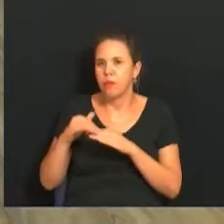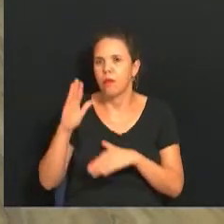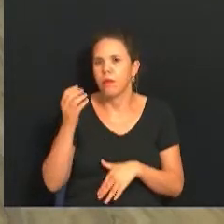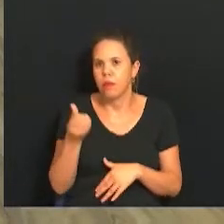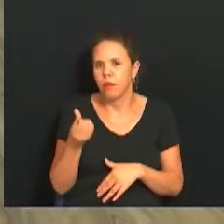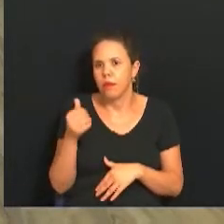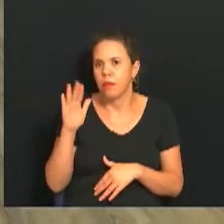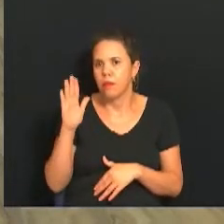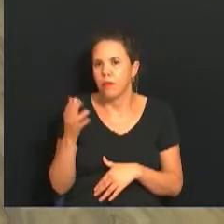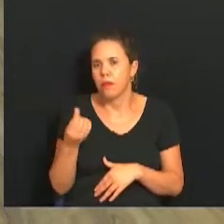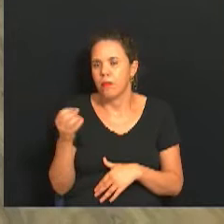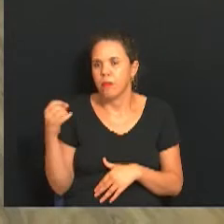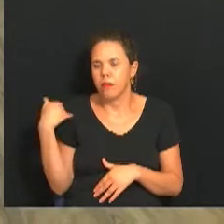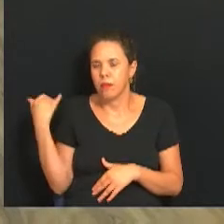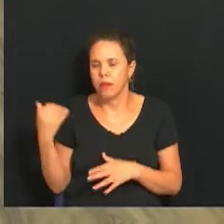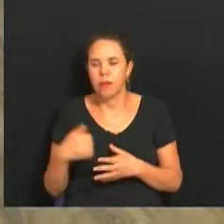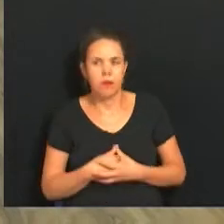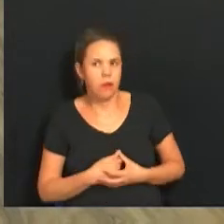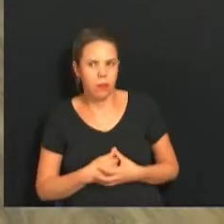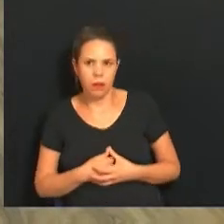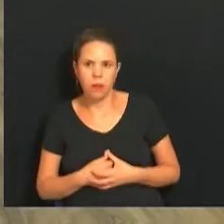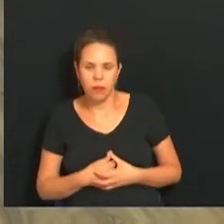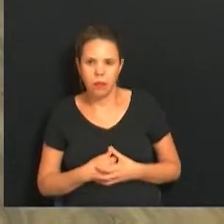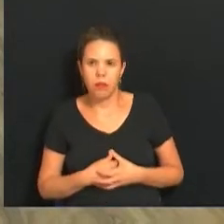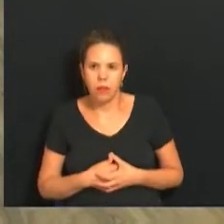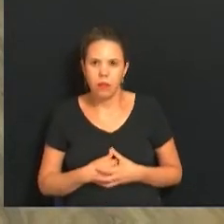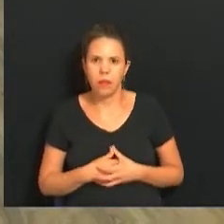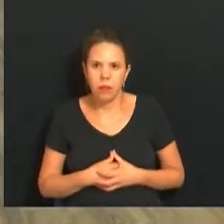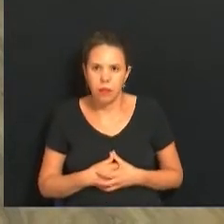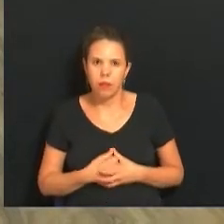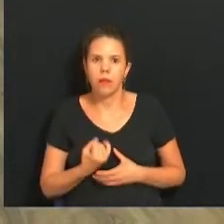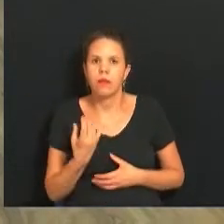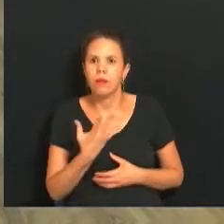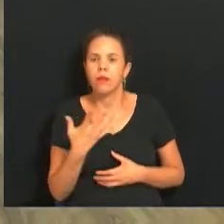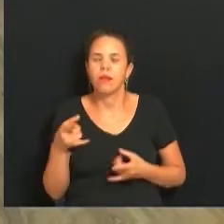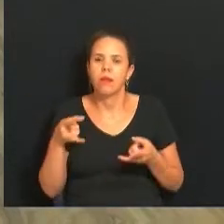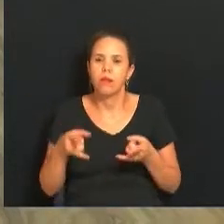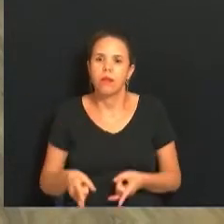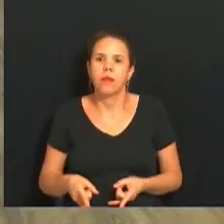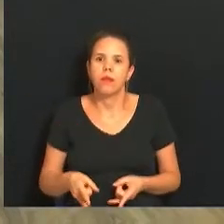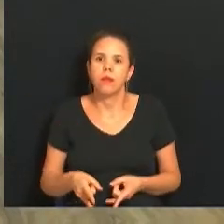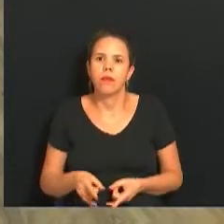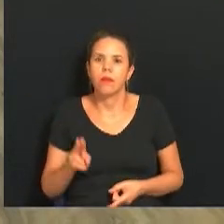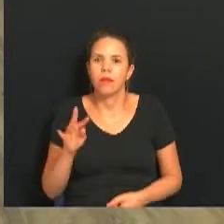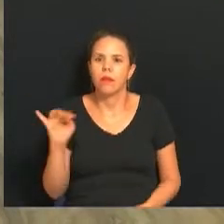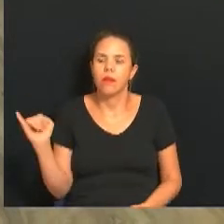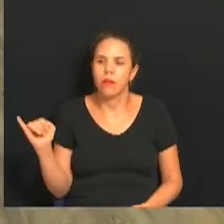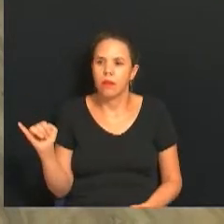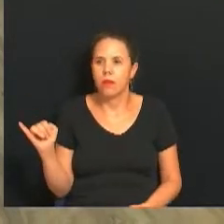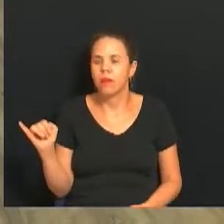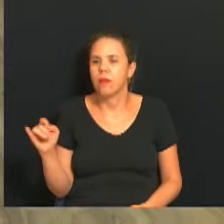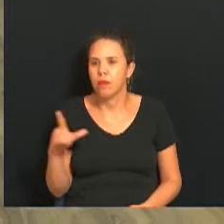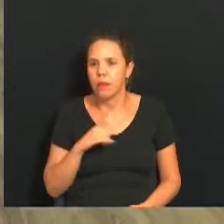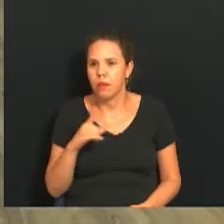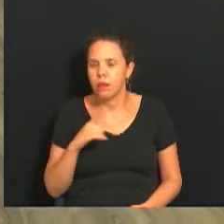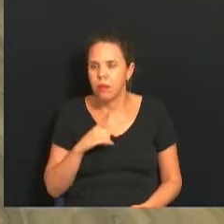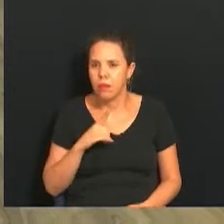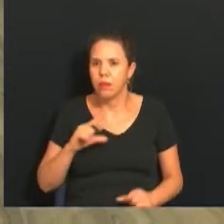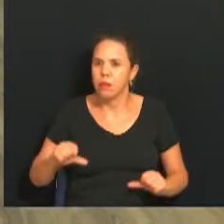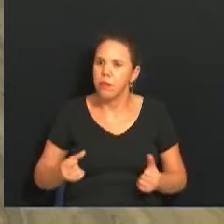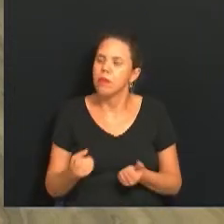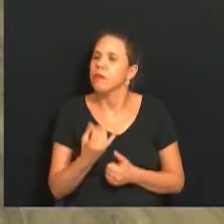pessoas acima dos 60 anos. Mina Abreu, taxa de ocupação de leitos de UTI tem um índice